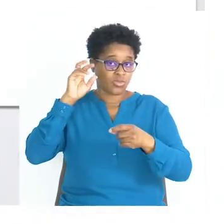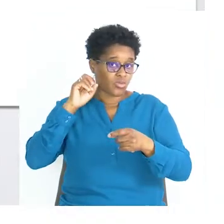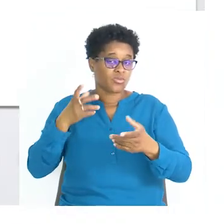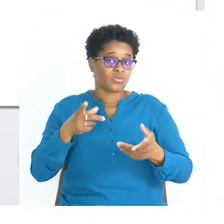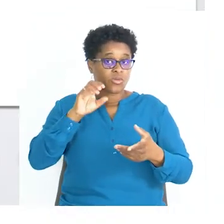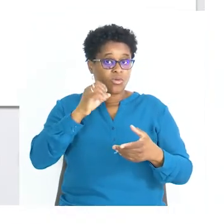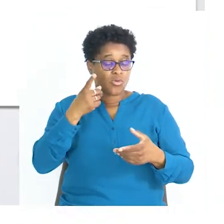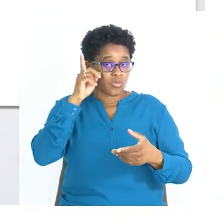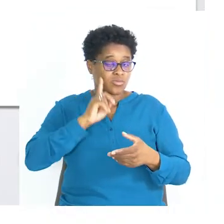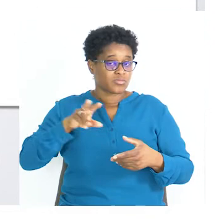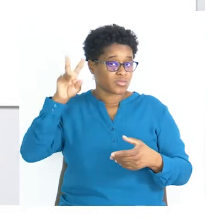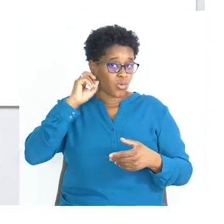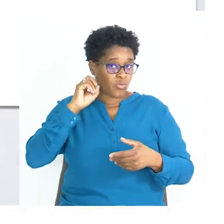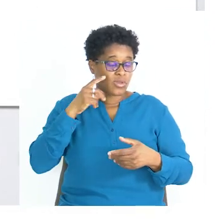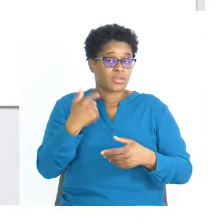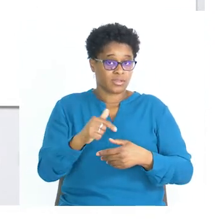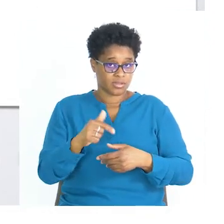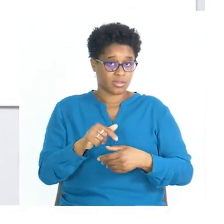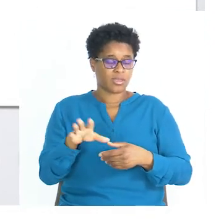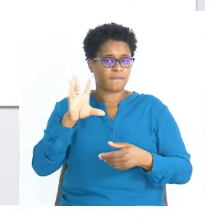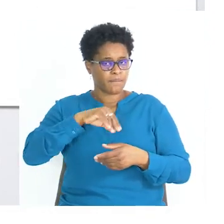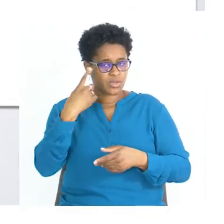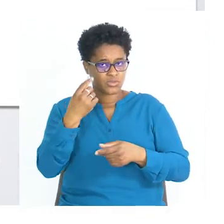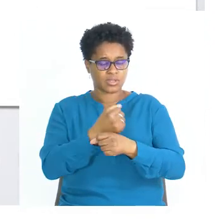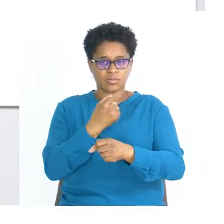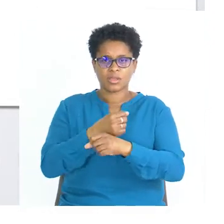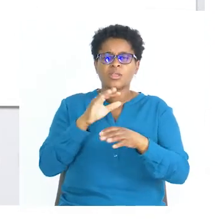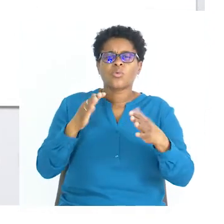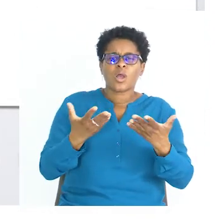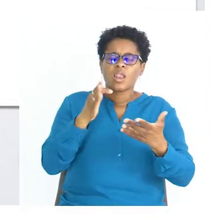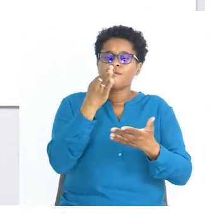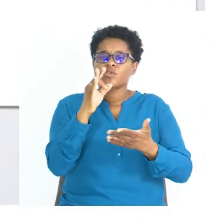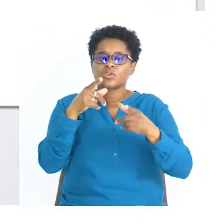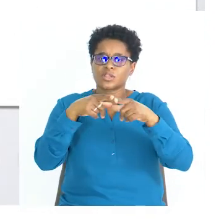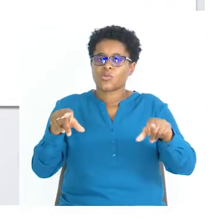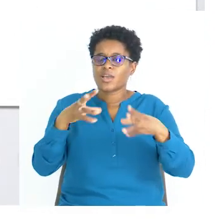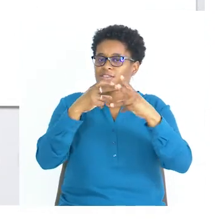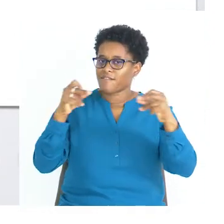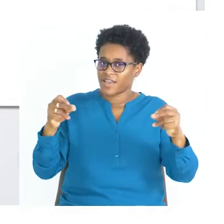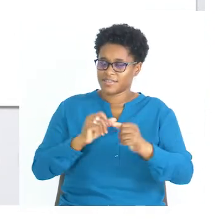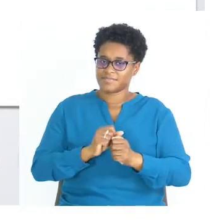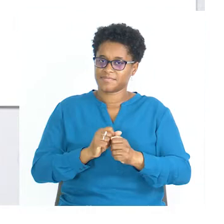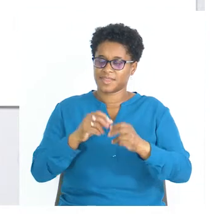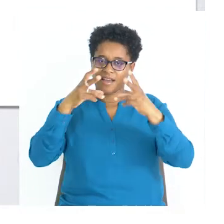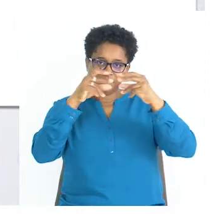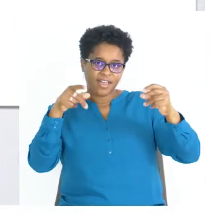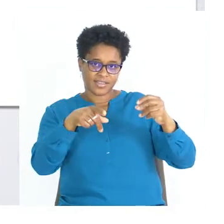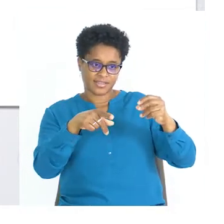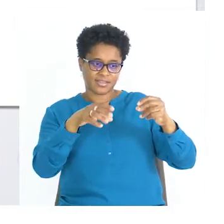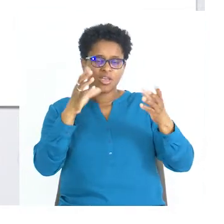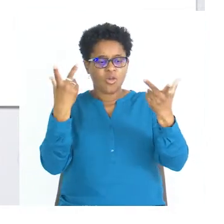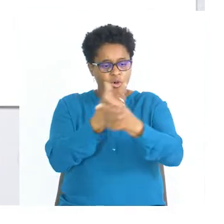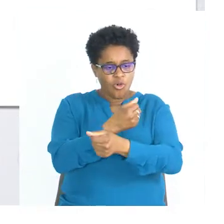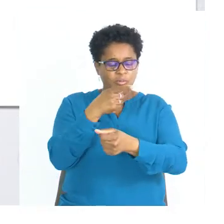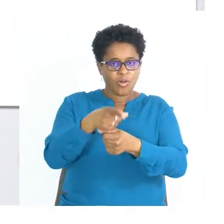locutária. Temos mais um exercício. Qual é a função da linguagem na frase? A frase é,